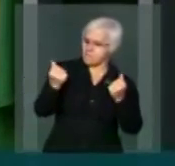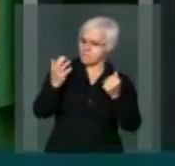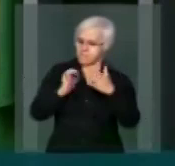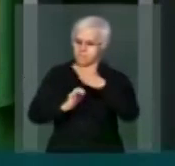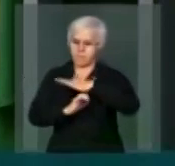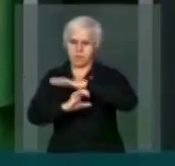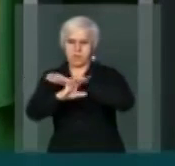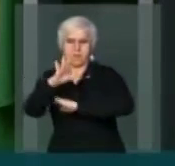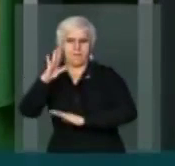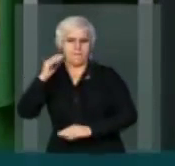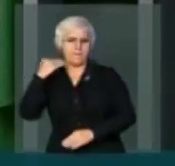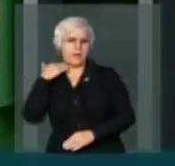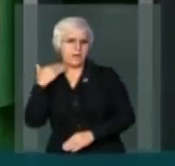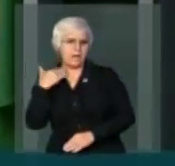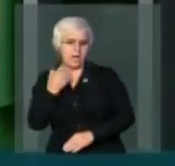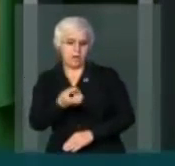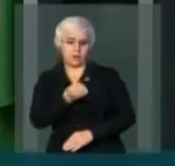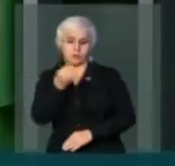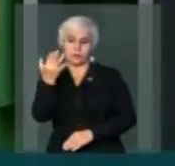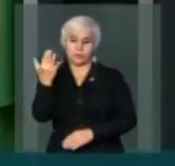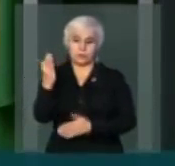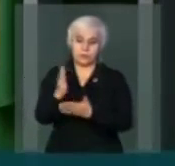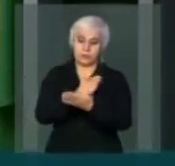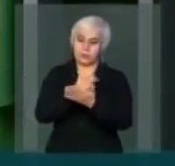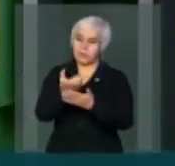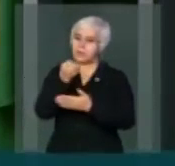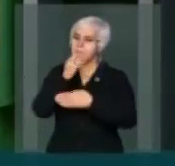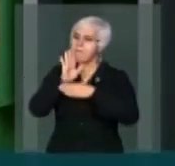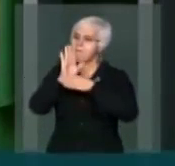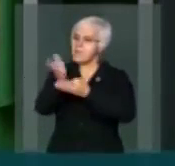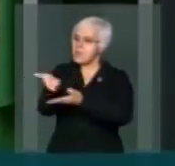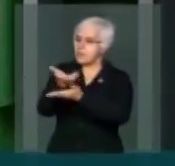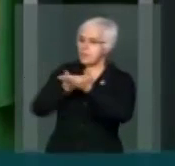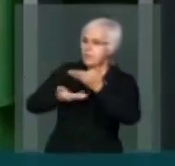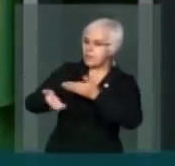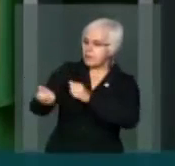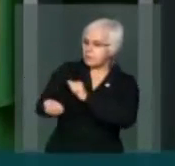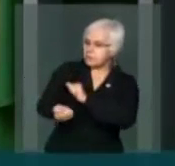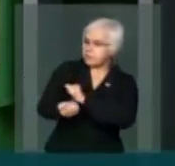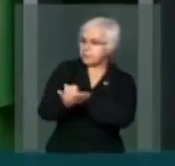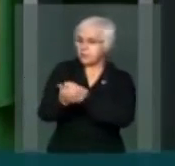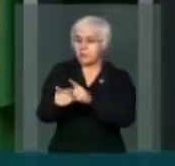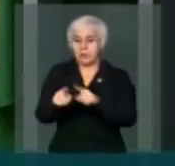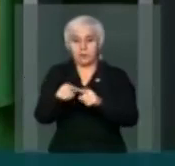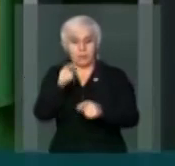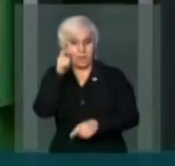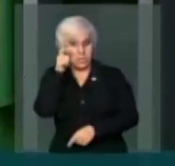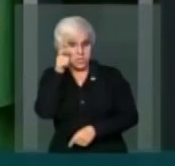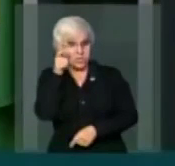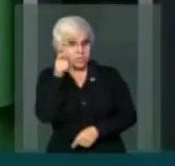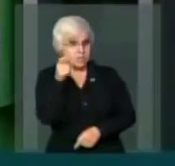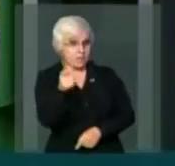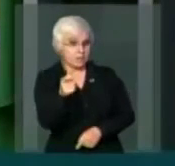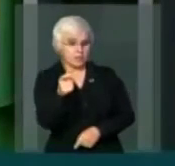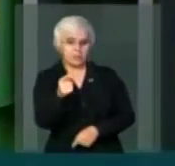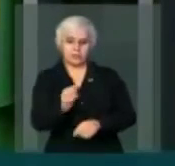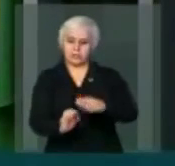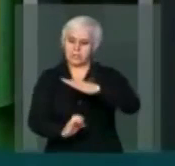banqueiros e outros agraciados por favores jamais desinteressados de